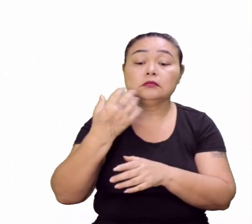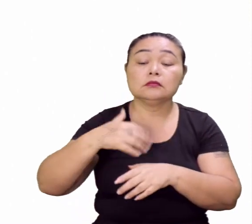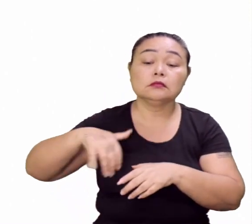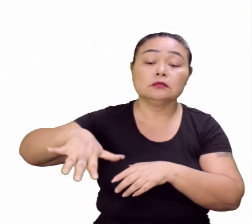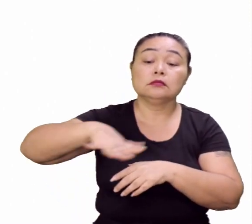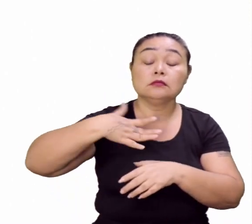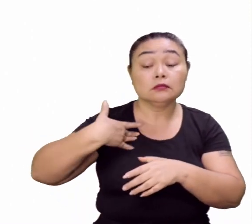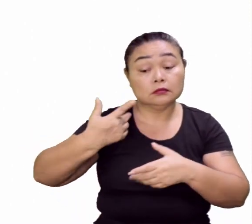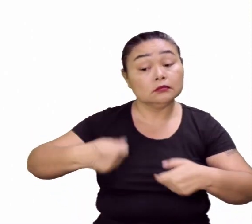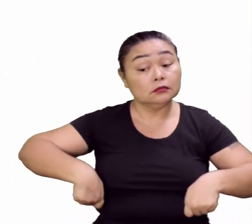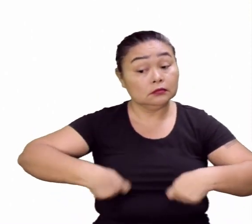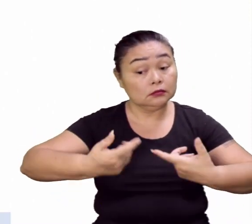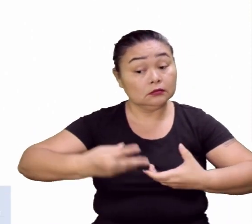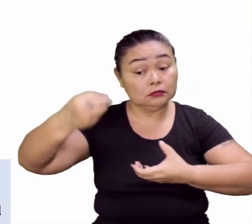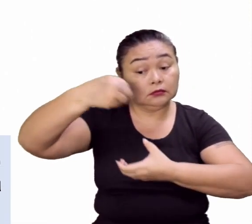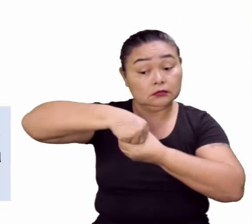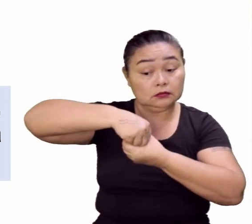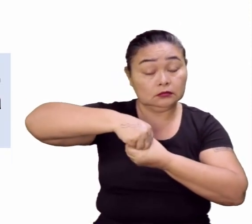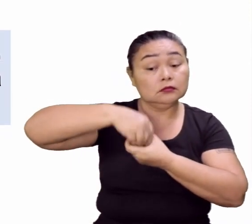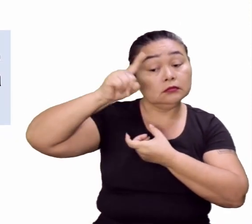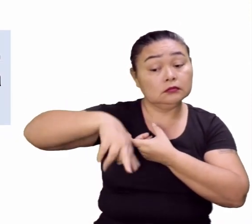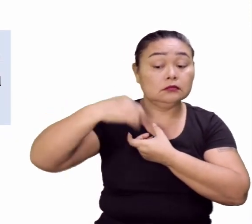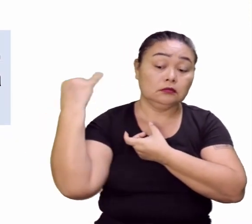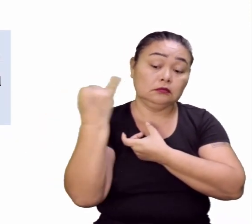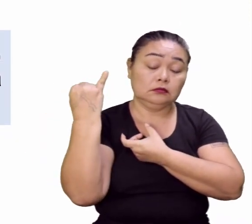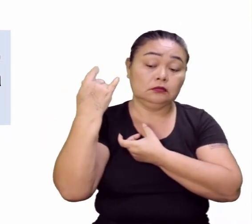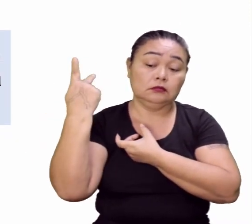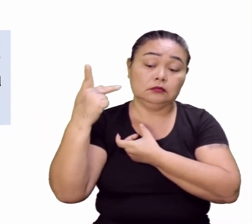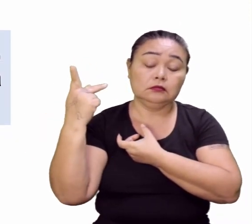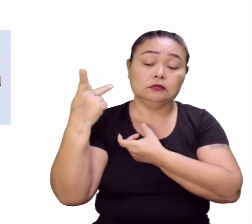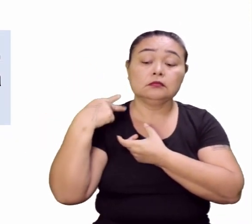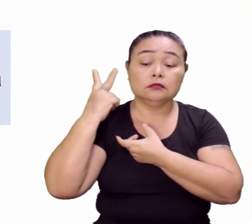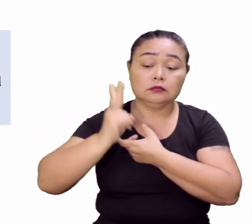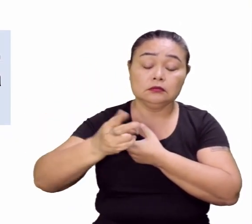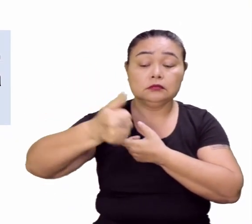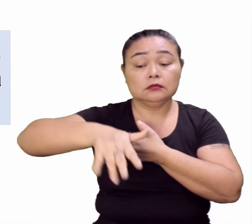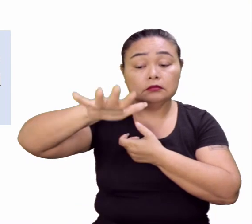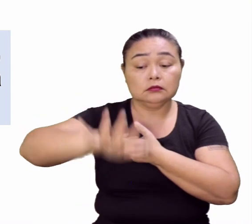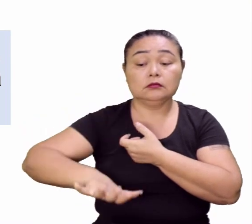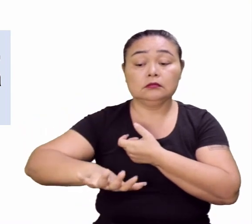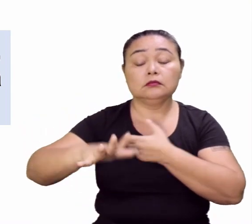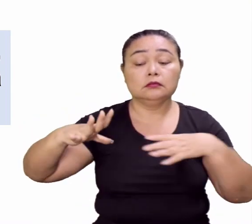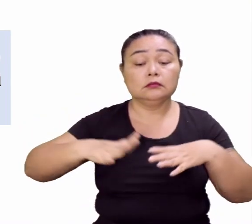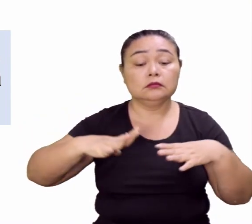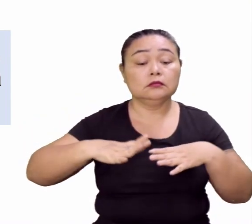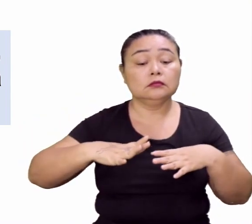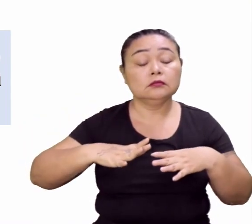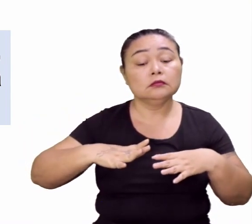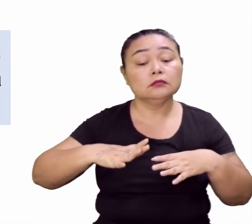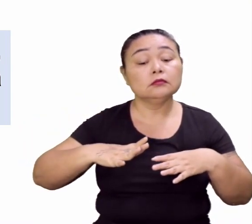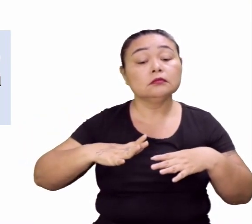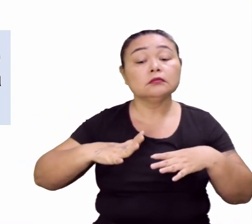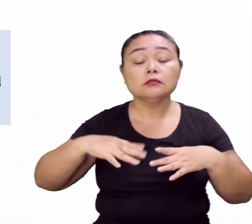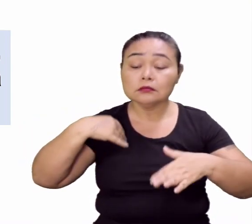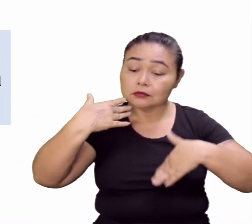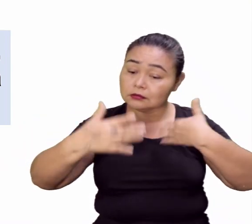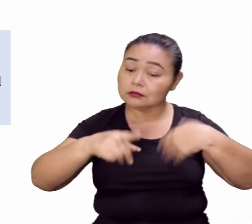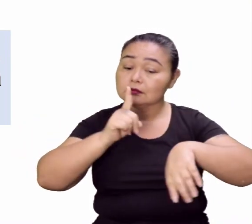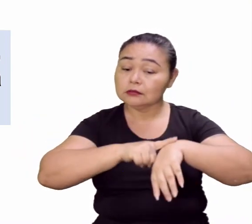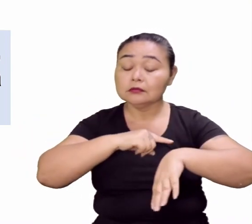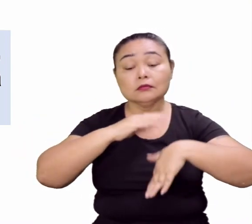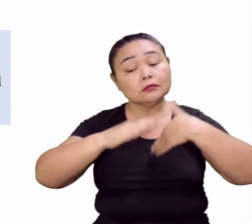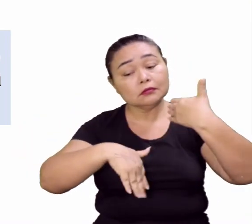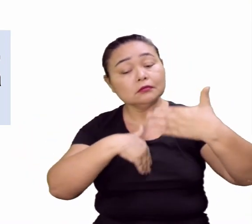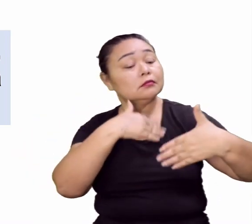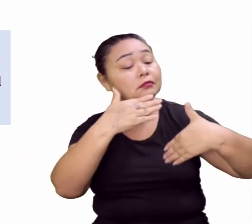de um mercado consumidor interno foi muito importante para continuar ali naquela estrutura de cidade. E com o passar da evolução